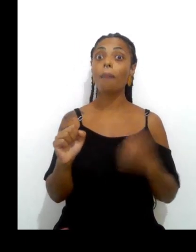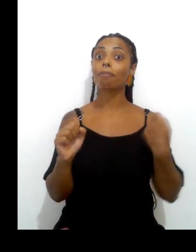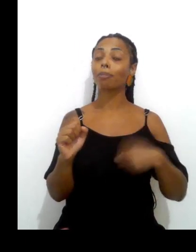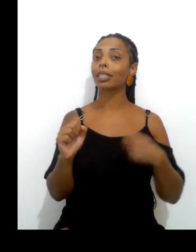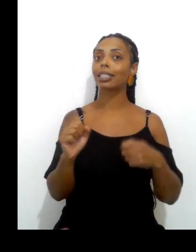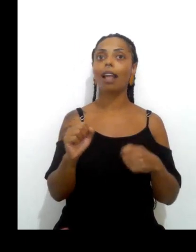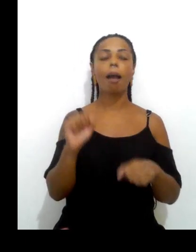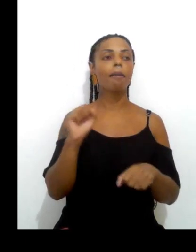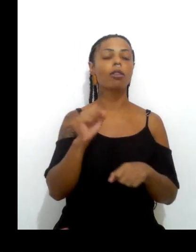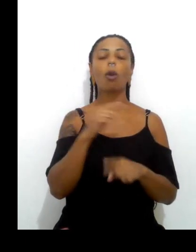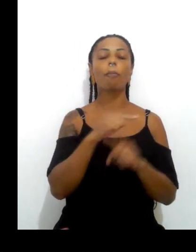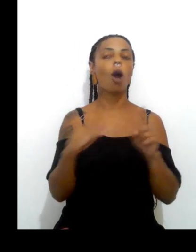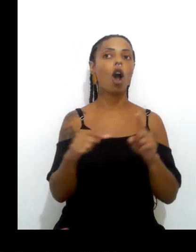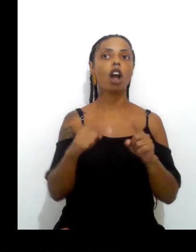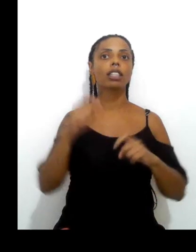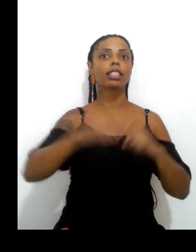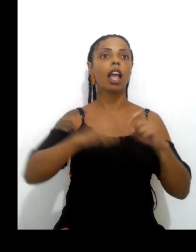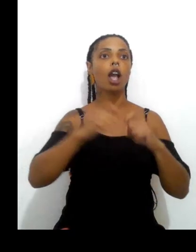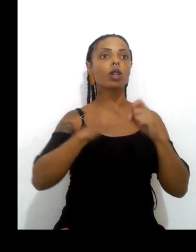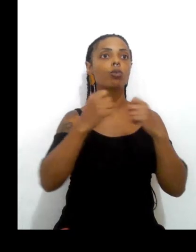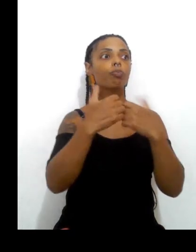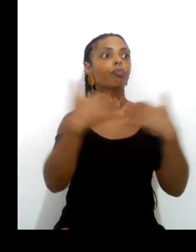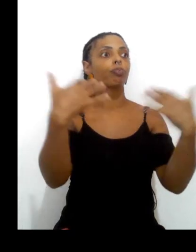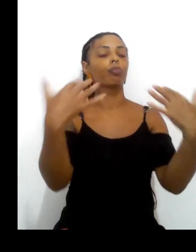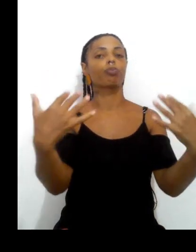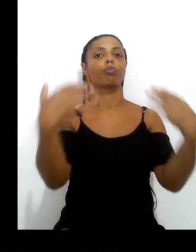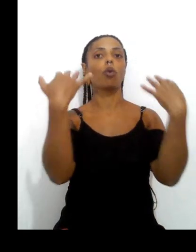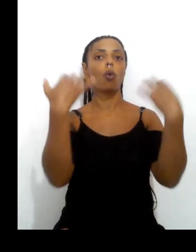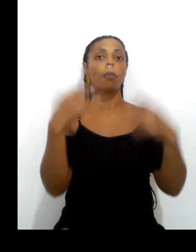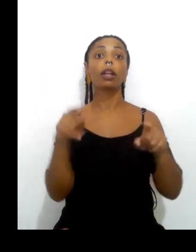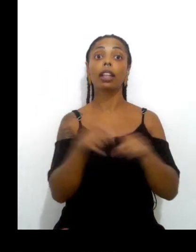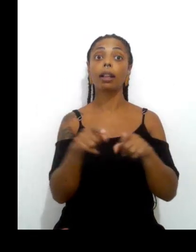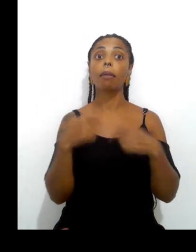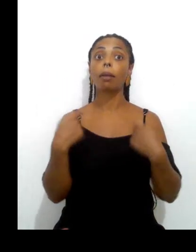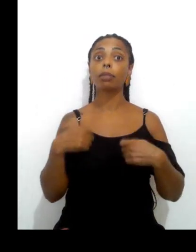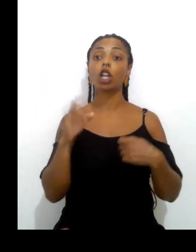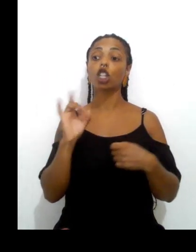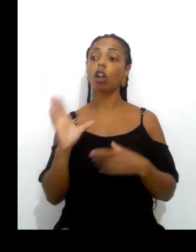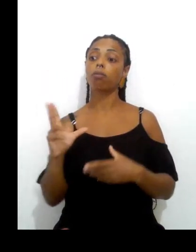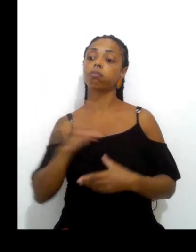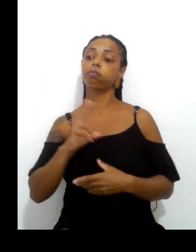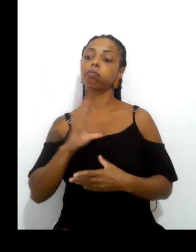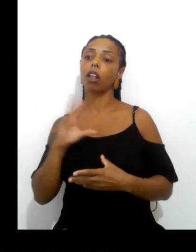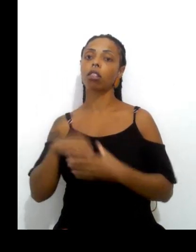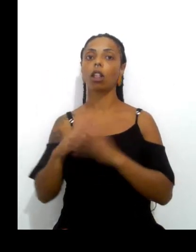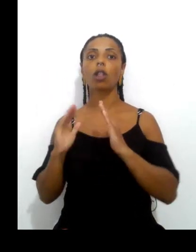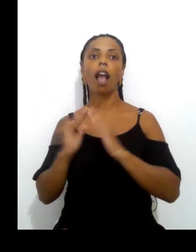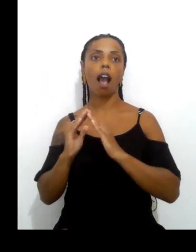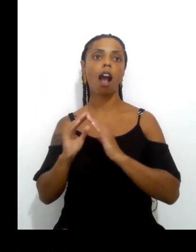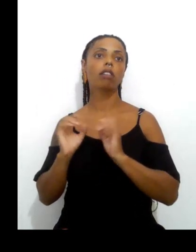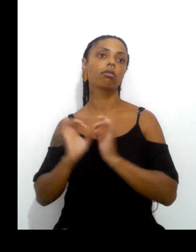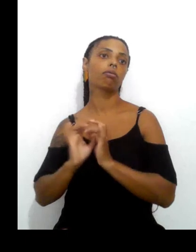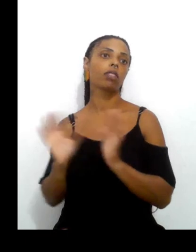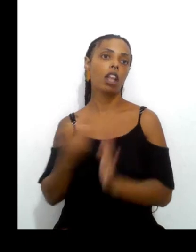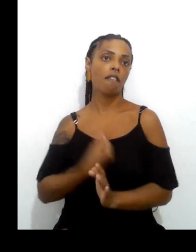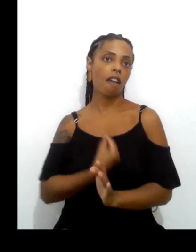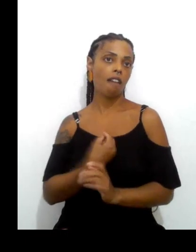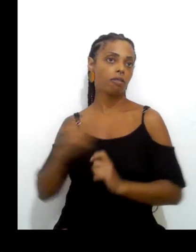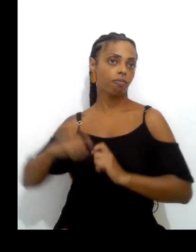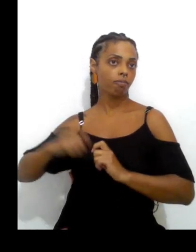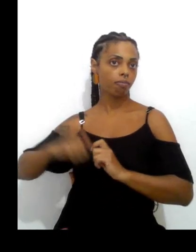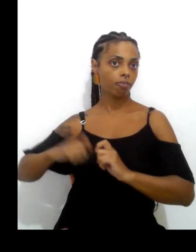garantir a realização na privacidade de sua própria casa isso cria um novo modelo de cidadania